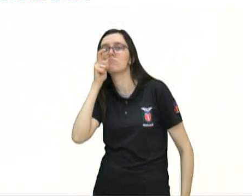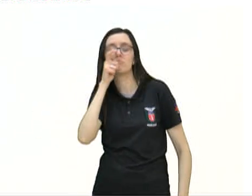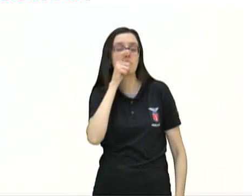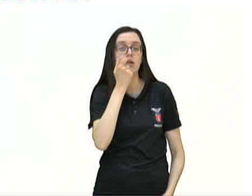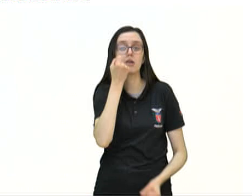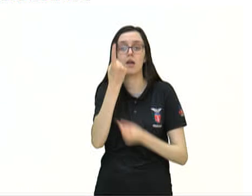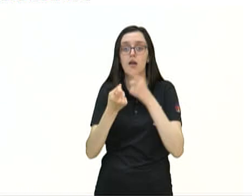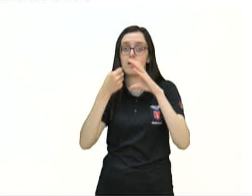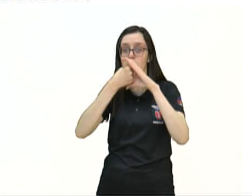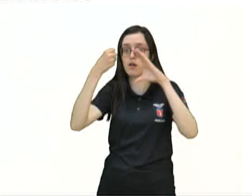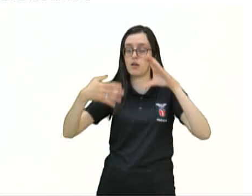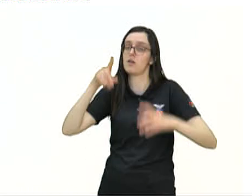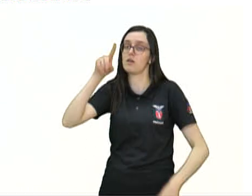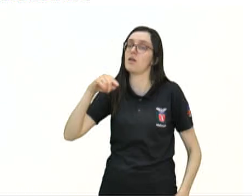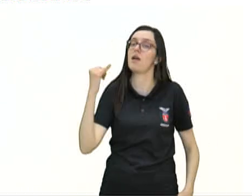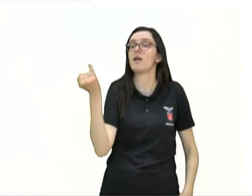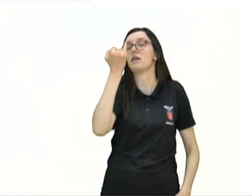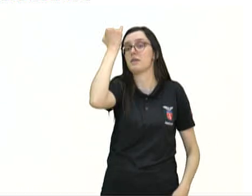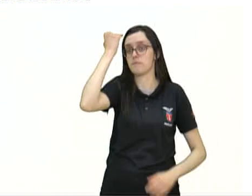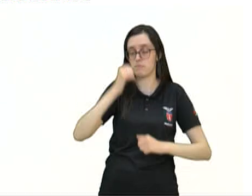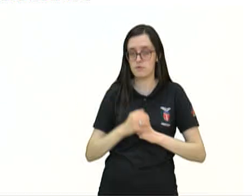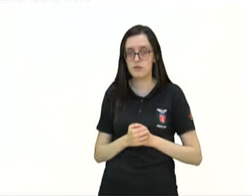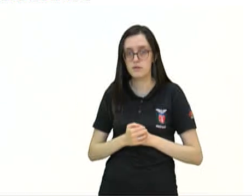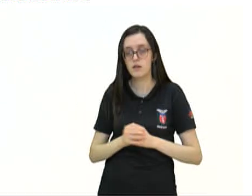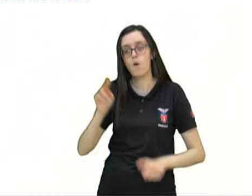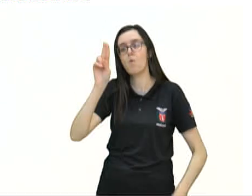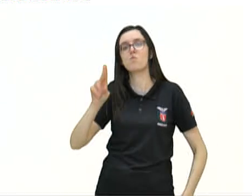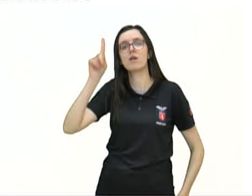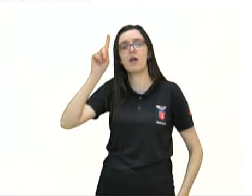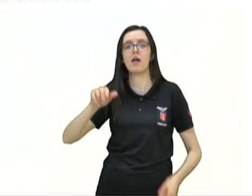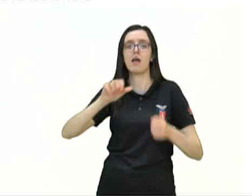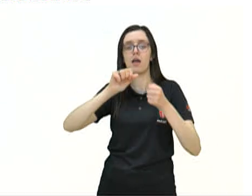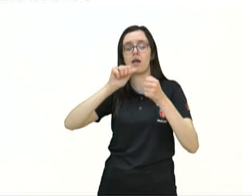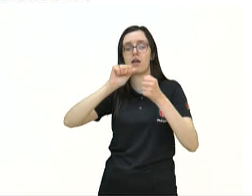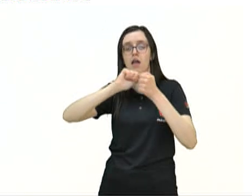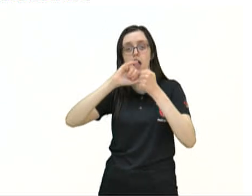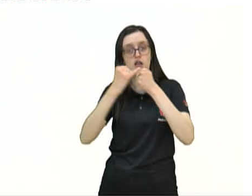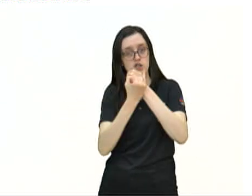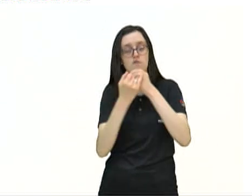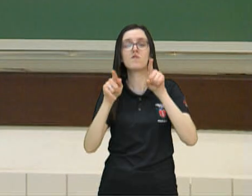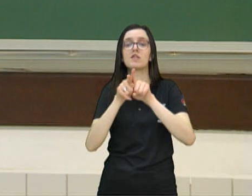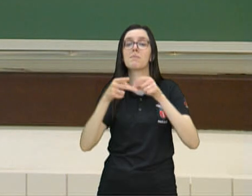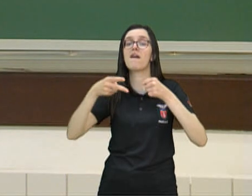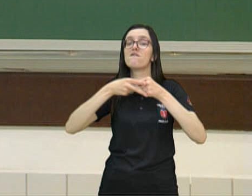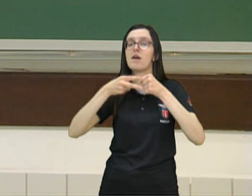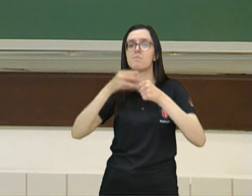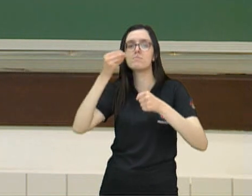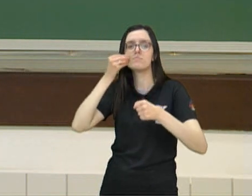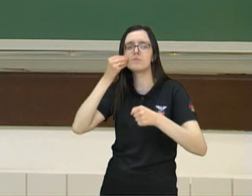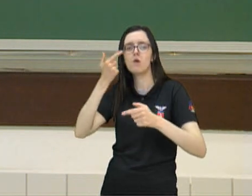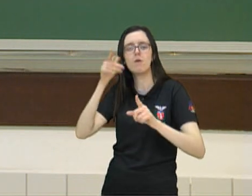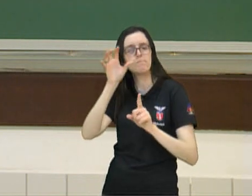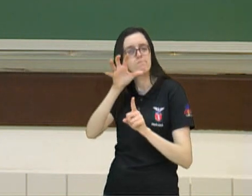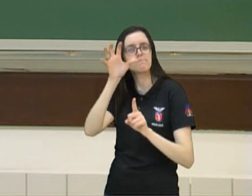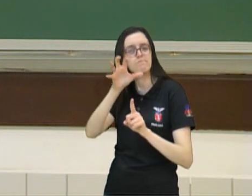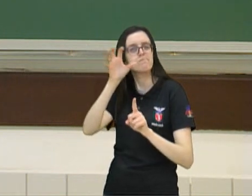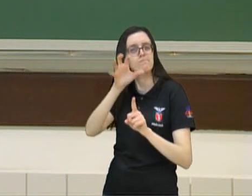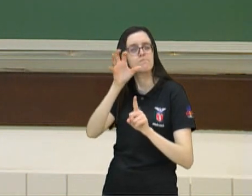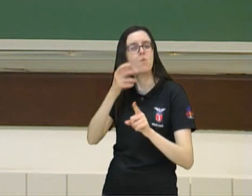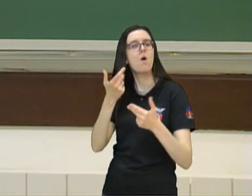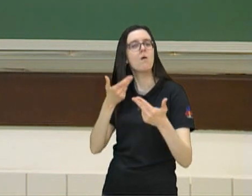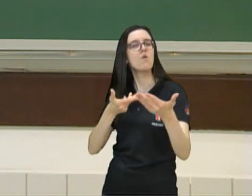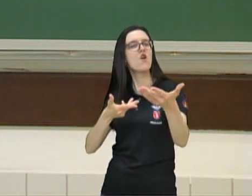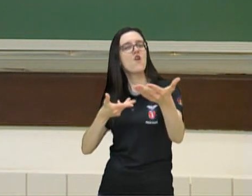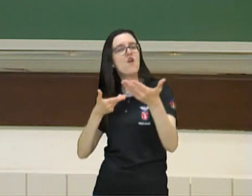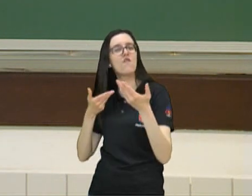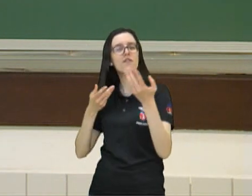algumas características são importantes. O uso de adjetivos e verbos com caráter persuasivo e